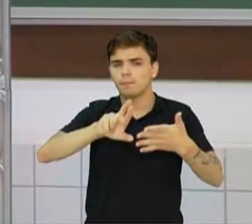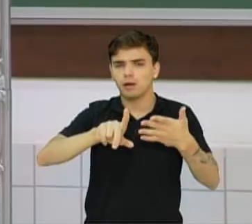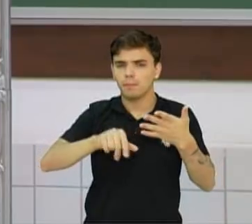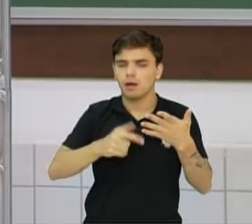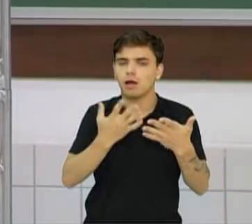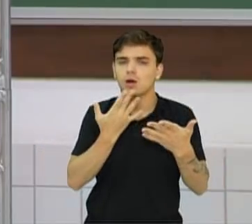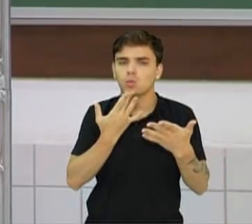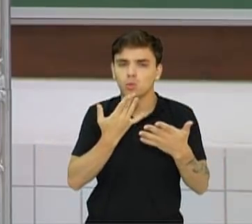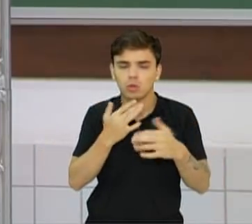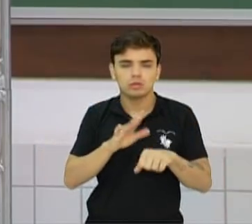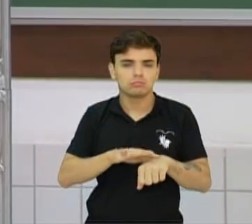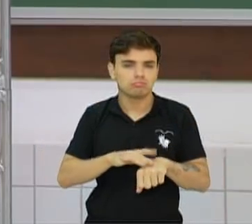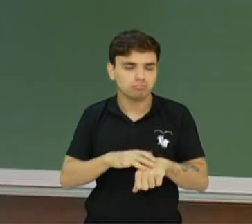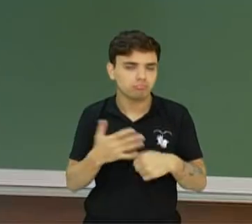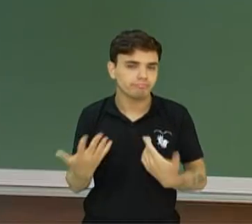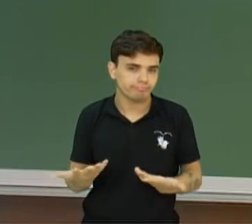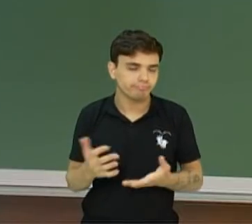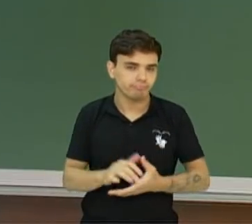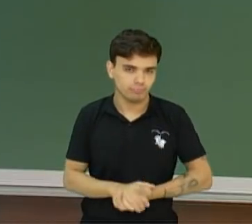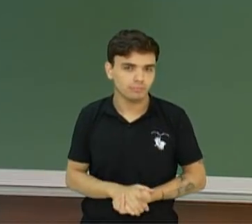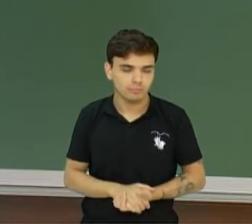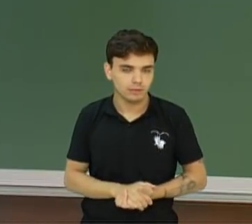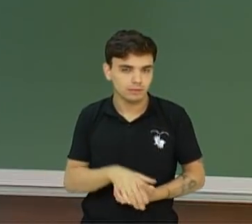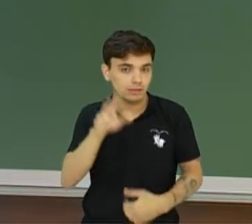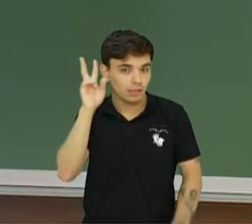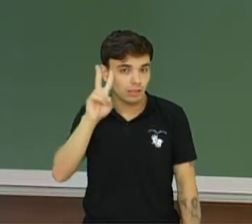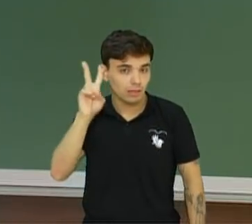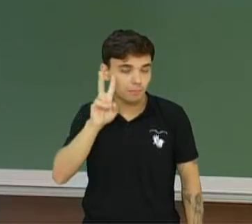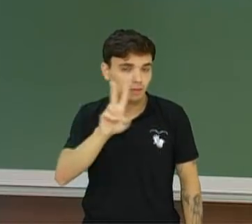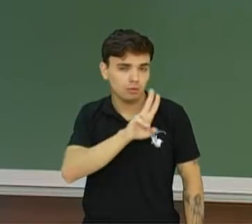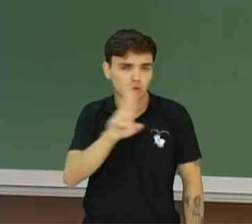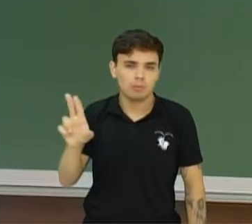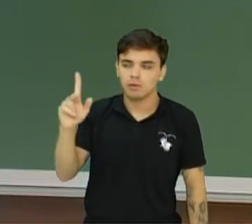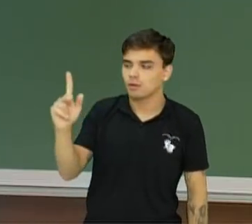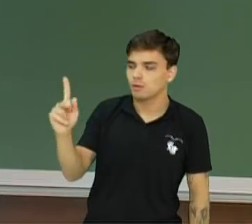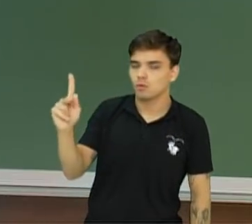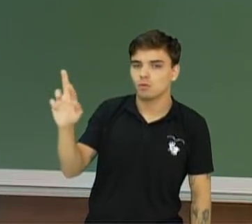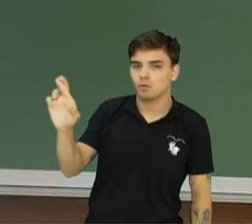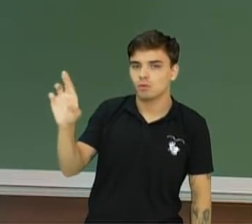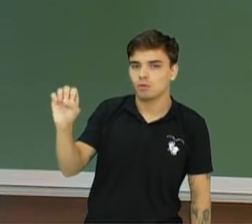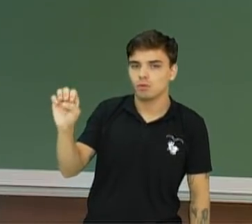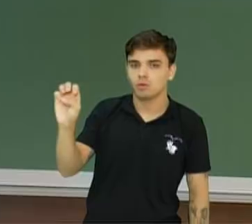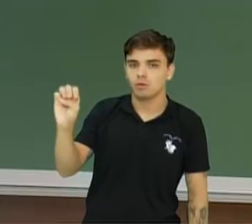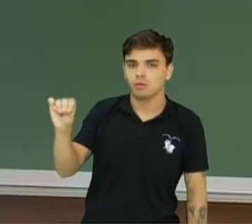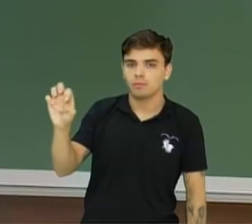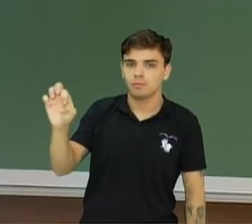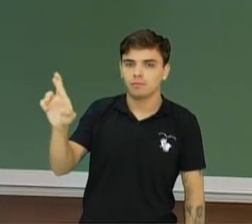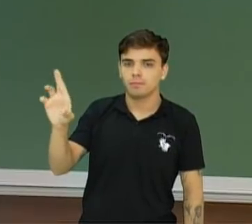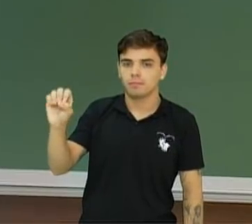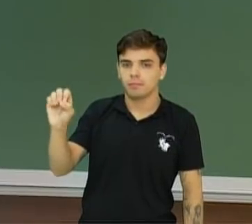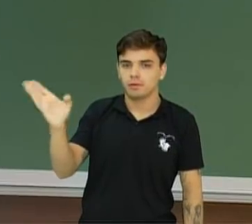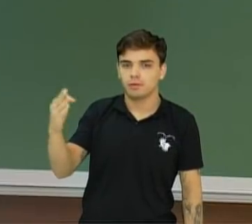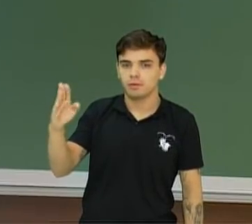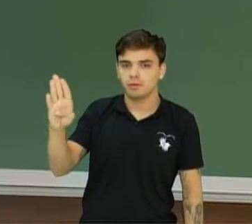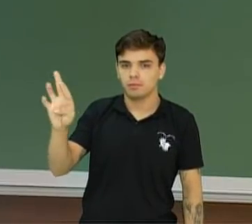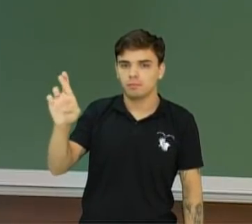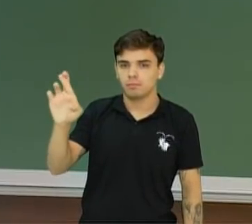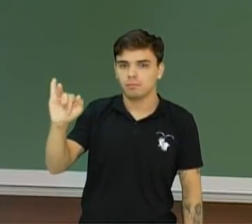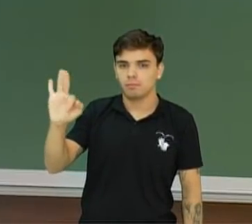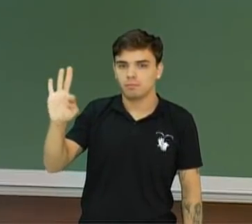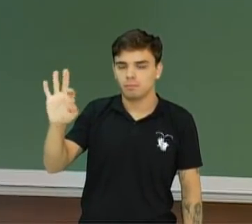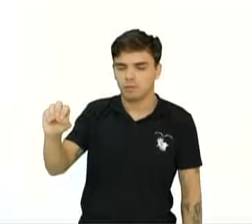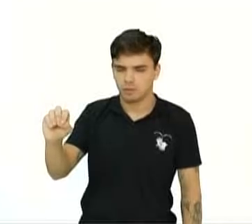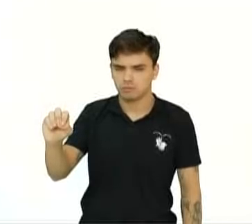tons de cor e formas, você lembra de quem? Do pintor Romero Brito, né? Essa característica bem forte do Romero